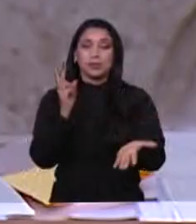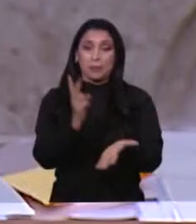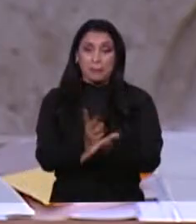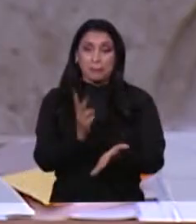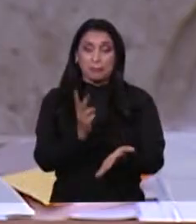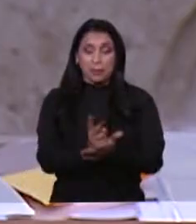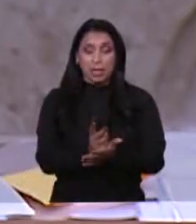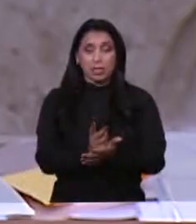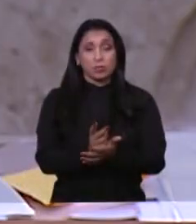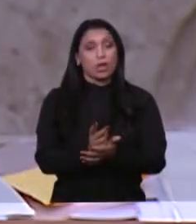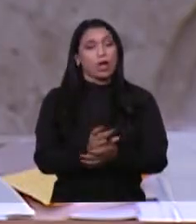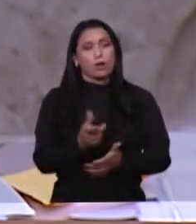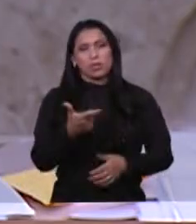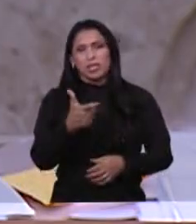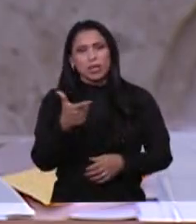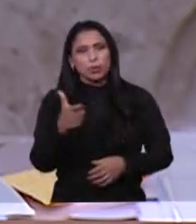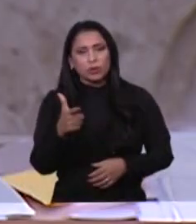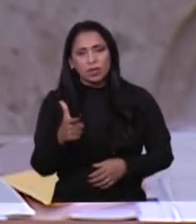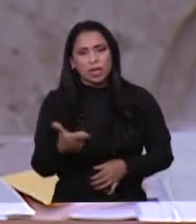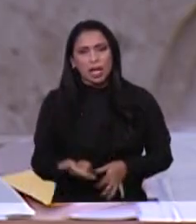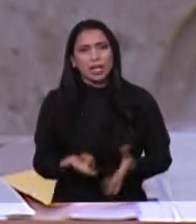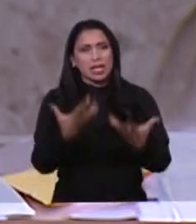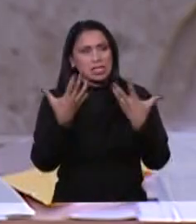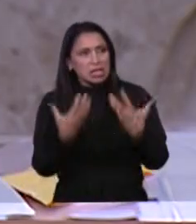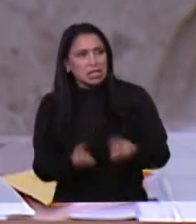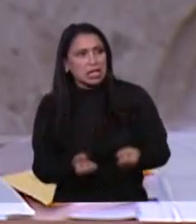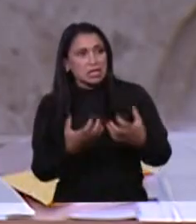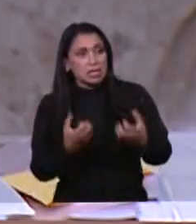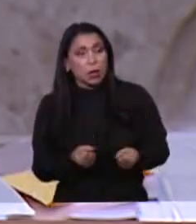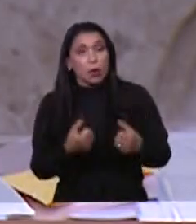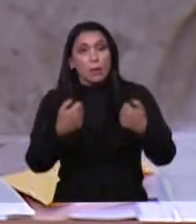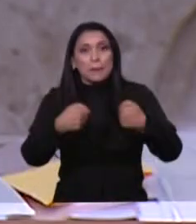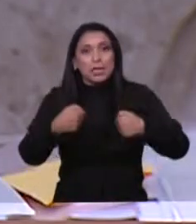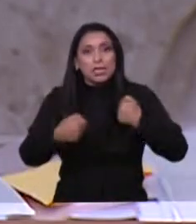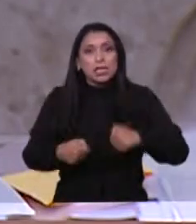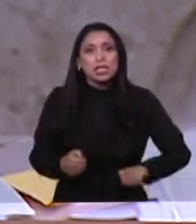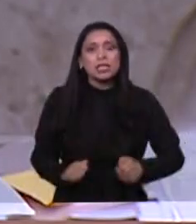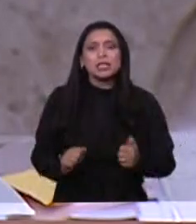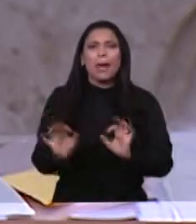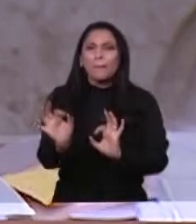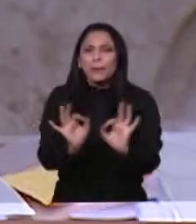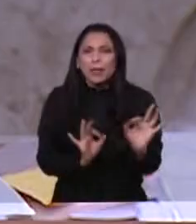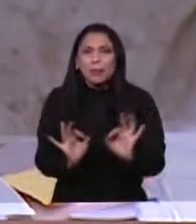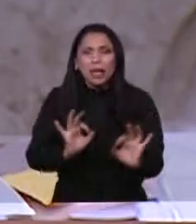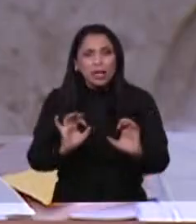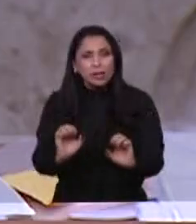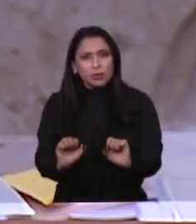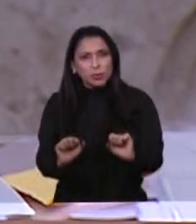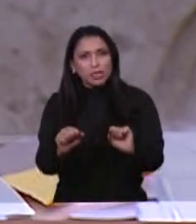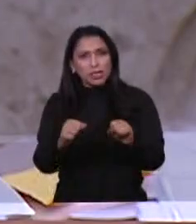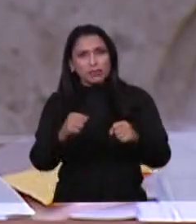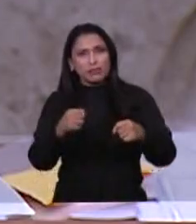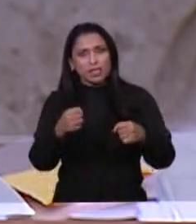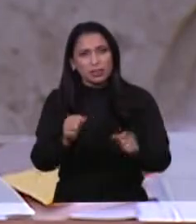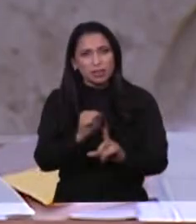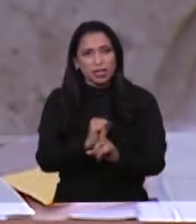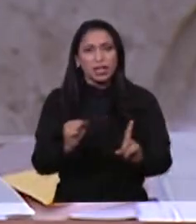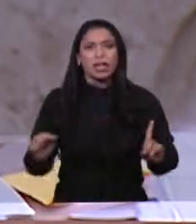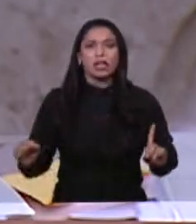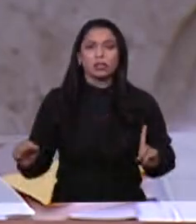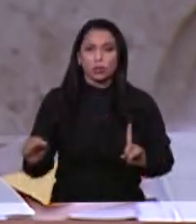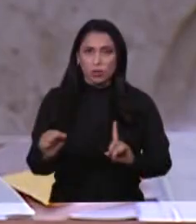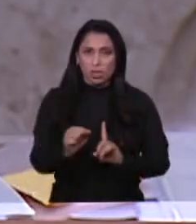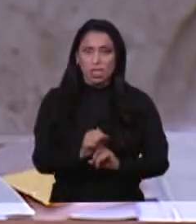aos intolerantes, e se não estivermos preparados para defender a sociedade